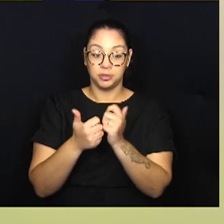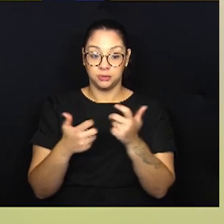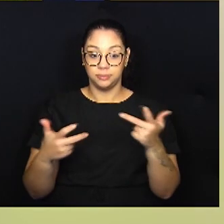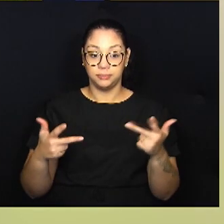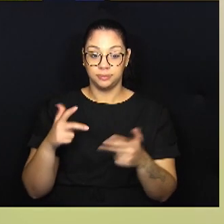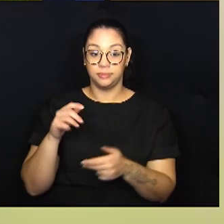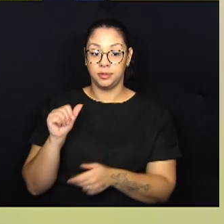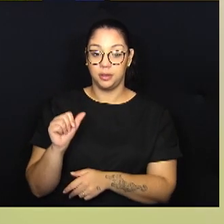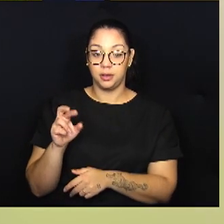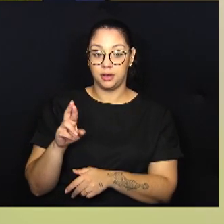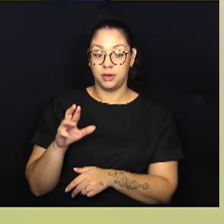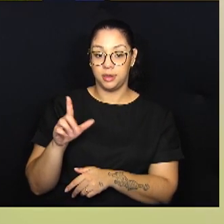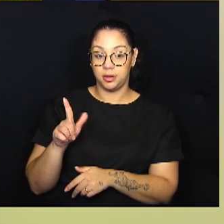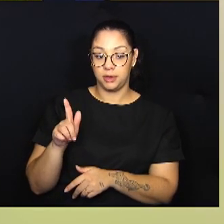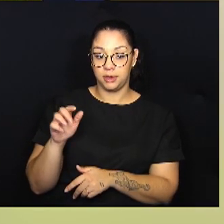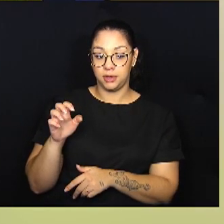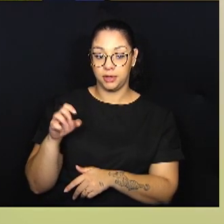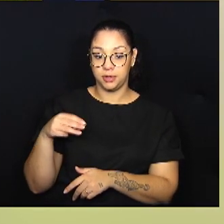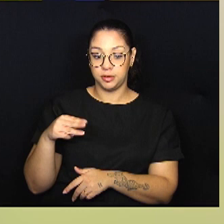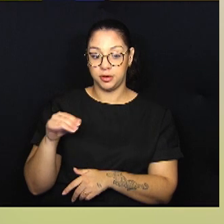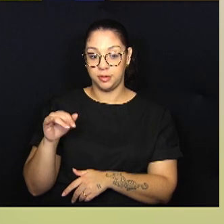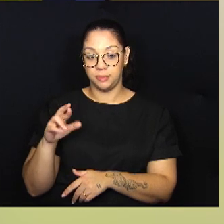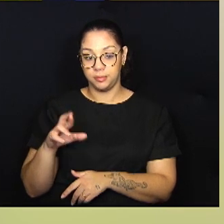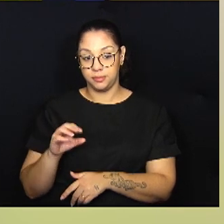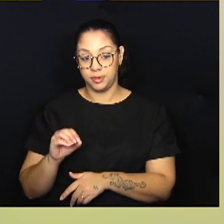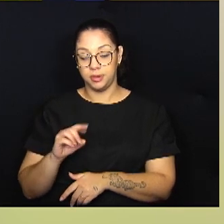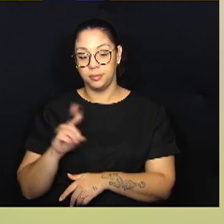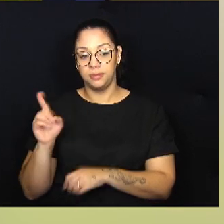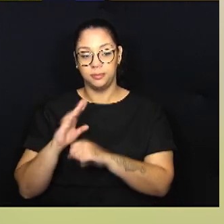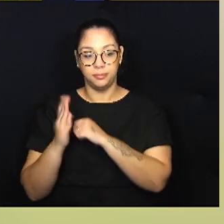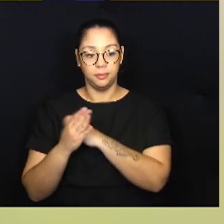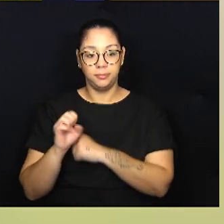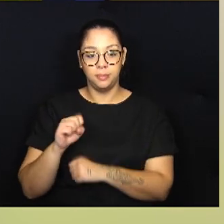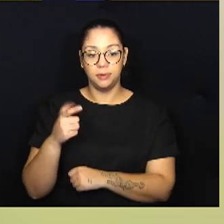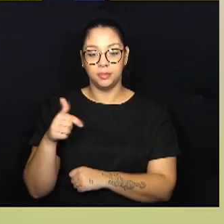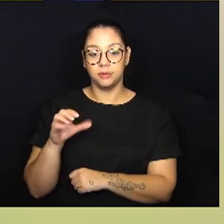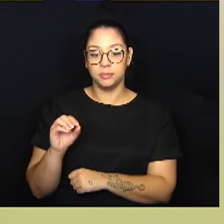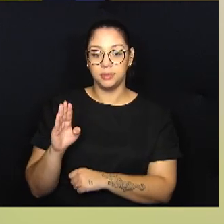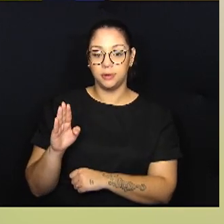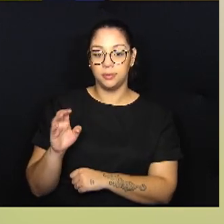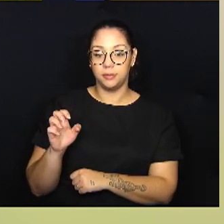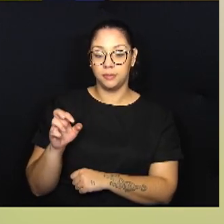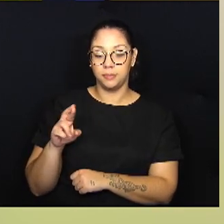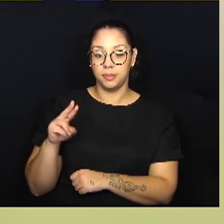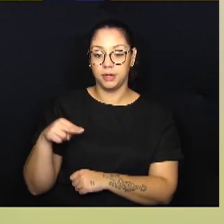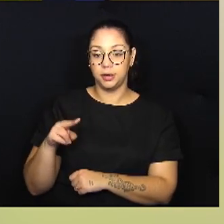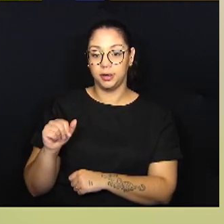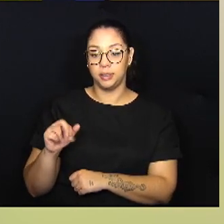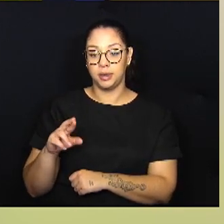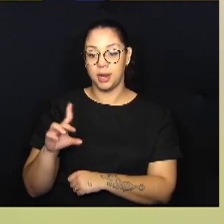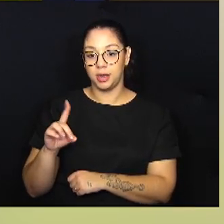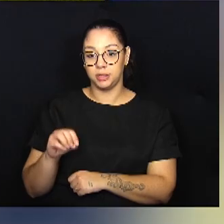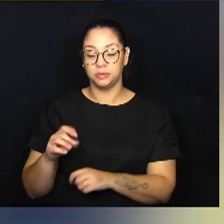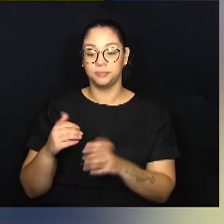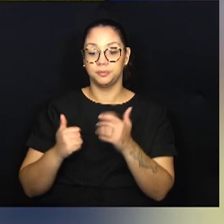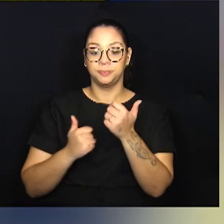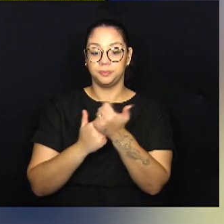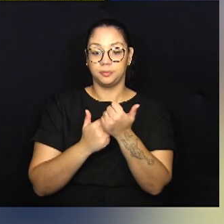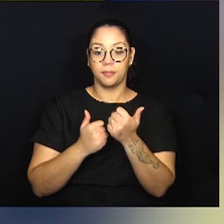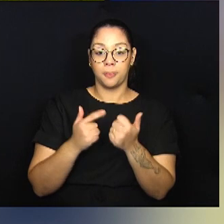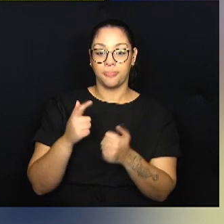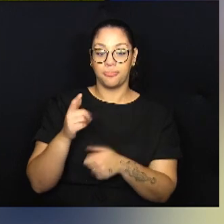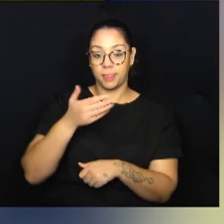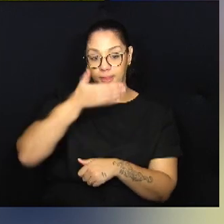Argemiro Roque, no bairro São Bernardo. O prefeito Dário Saad participou da cerimônia de abertura, juntamente com o presidente da Câmara,